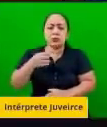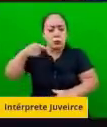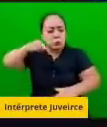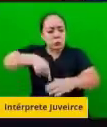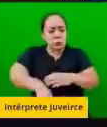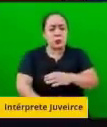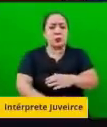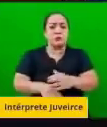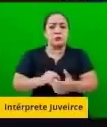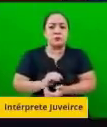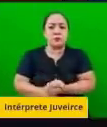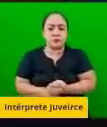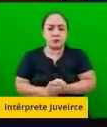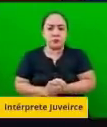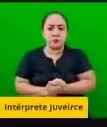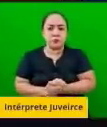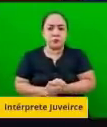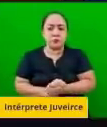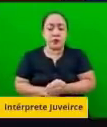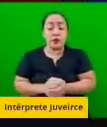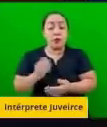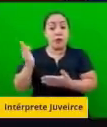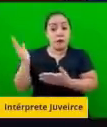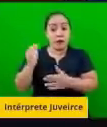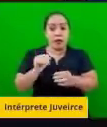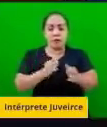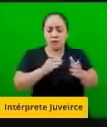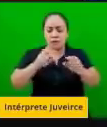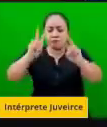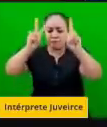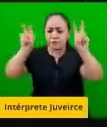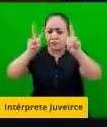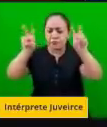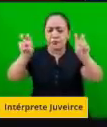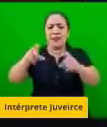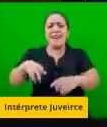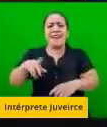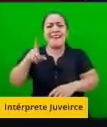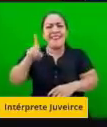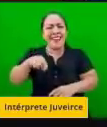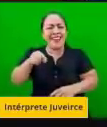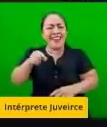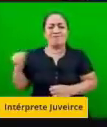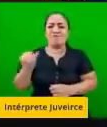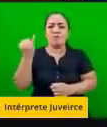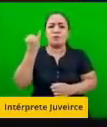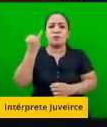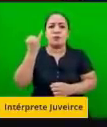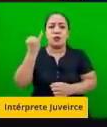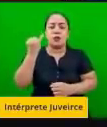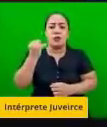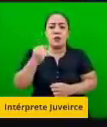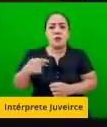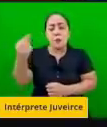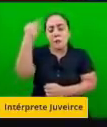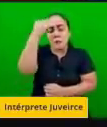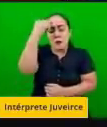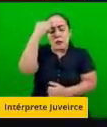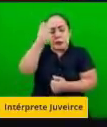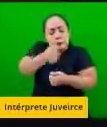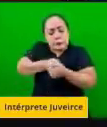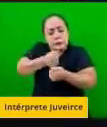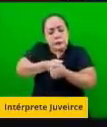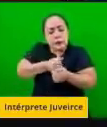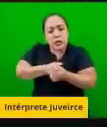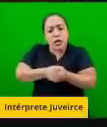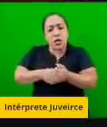essa passagem do Le Goff eu a considero muito relevante para pensarmos o documento não como fruto